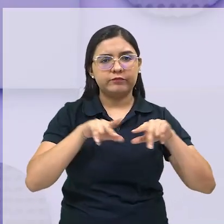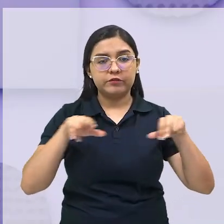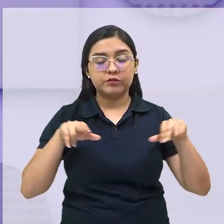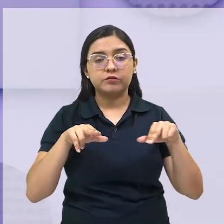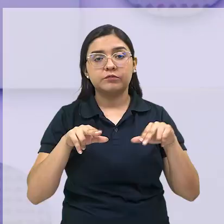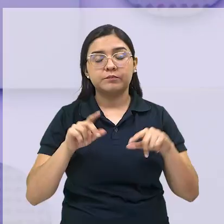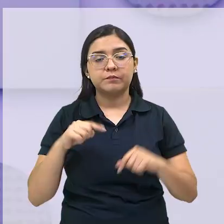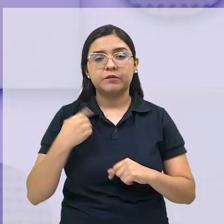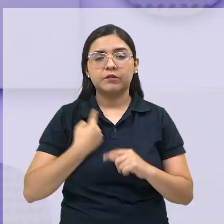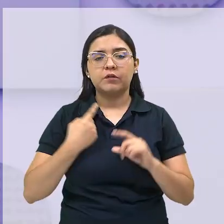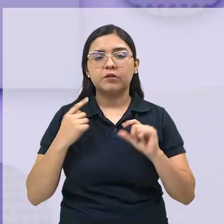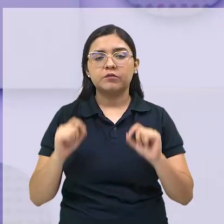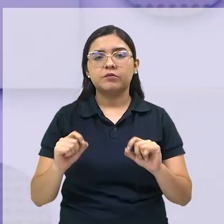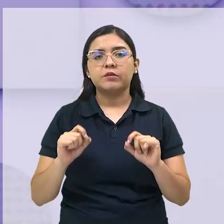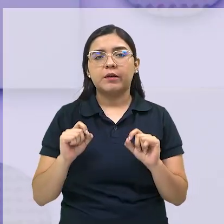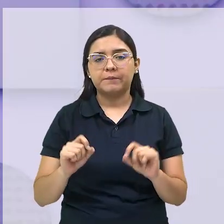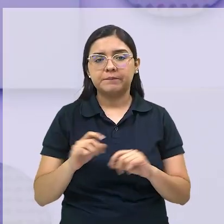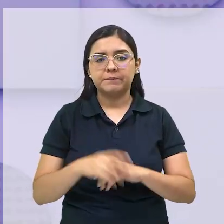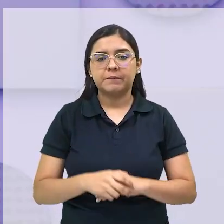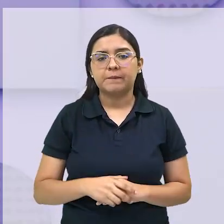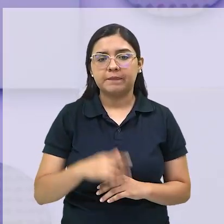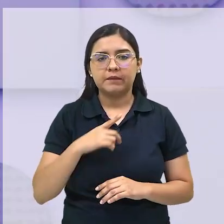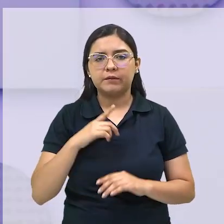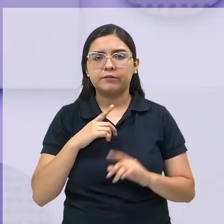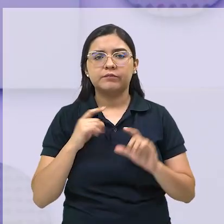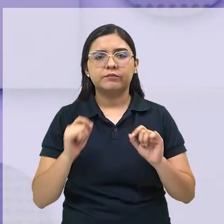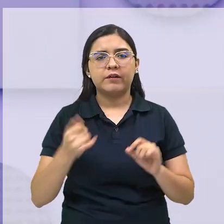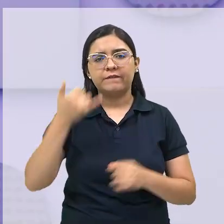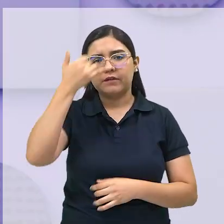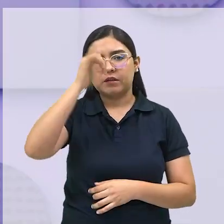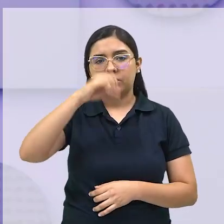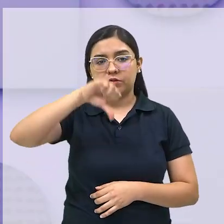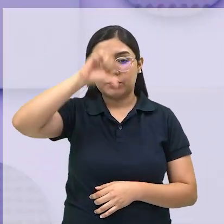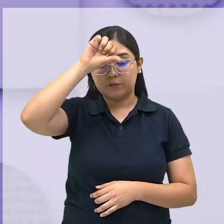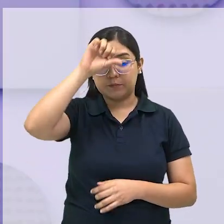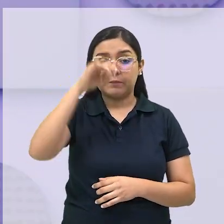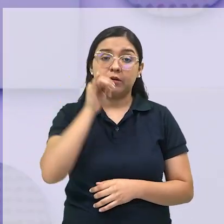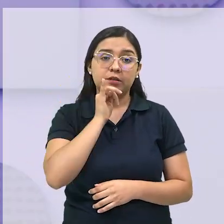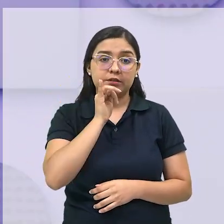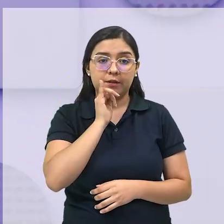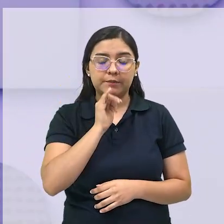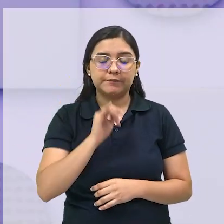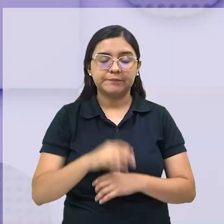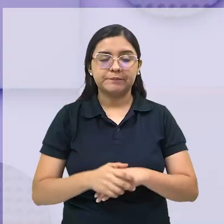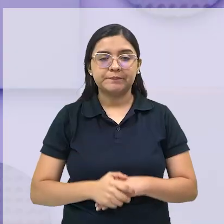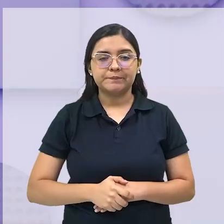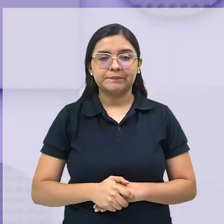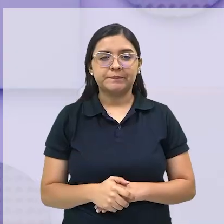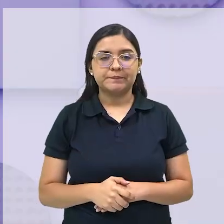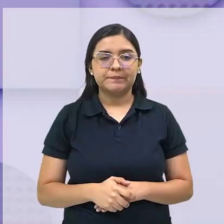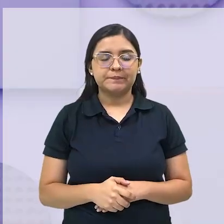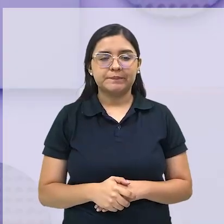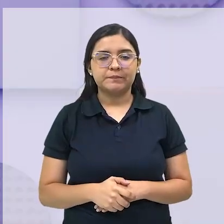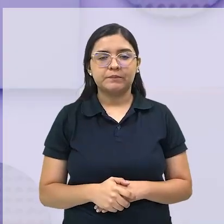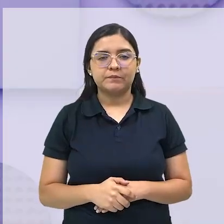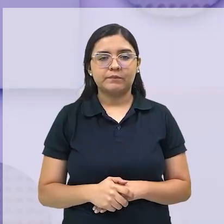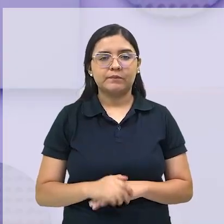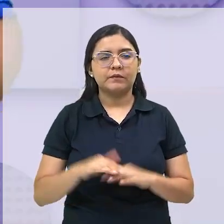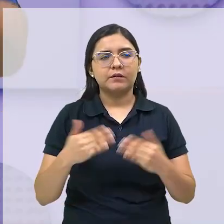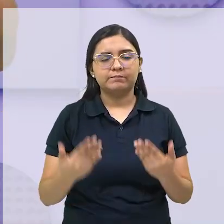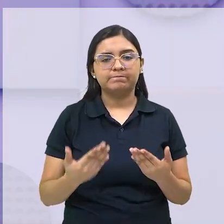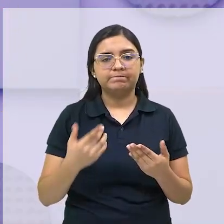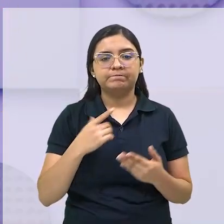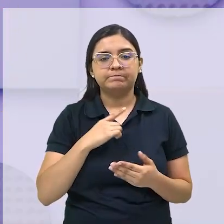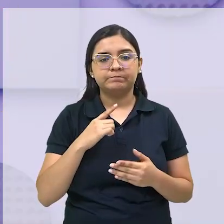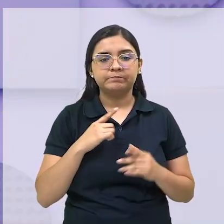que nós não criemos estereótipos. Por exemplo, por muito tempo, às vezes